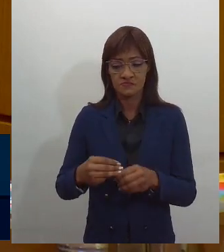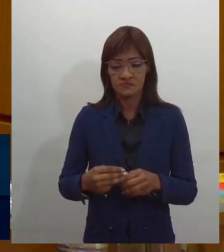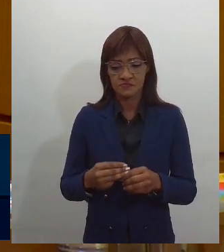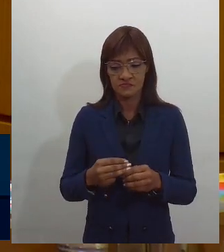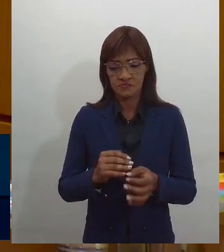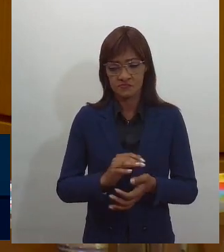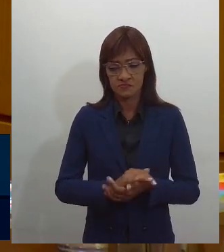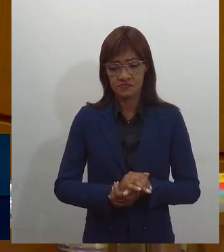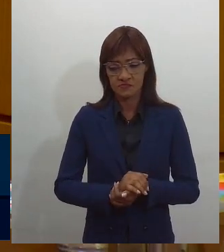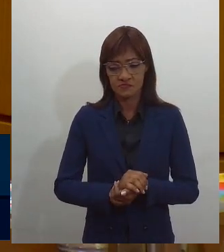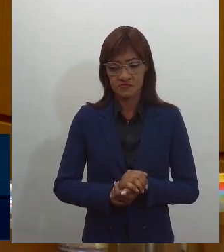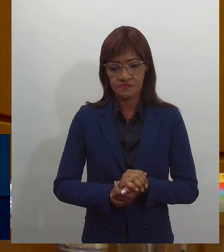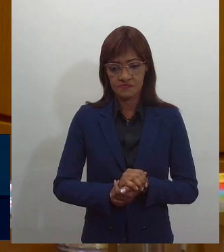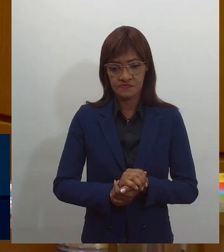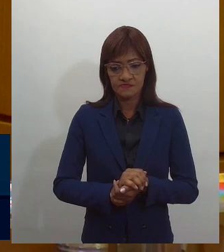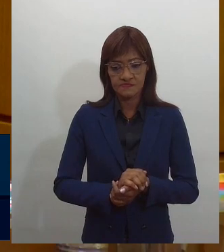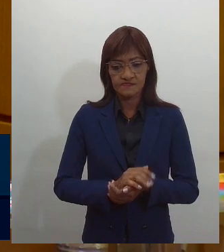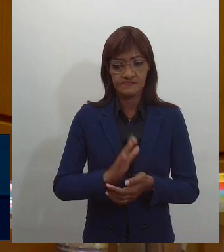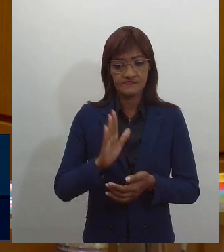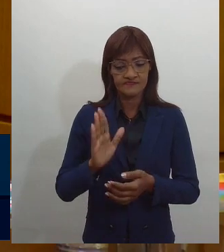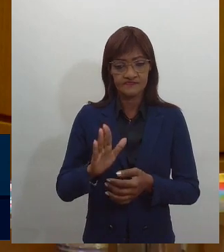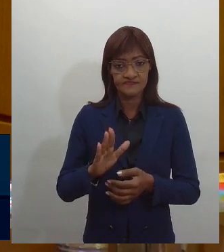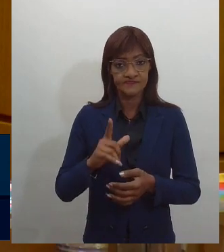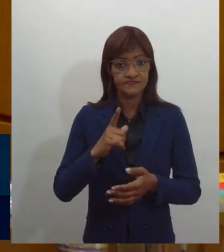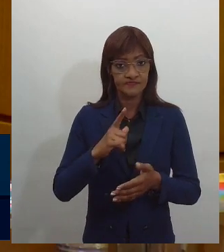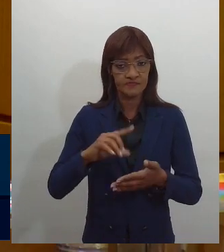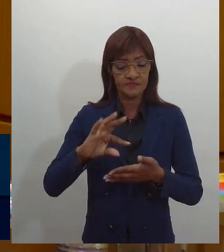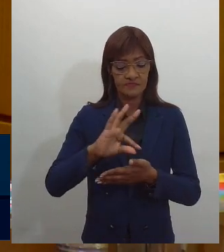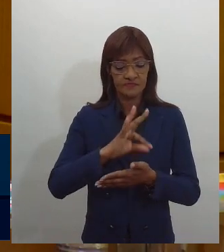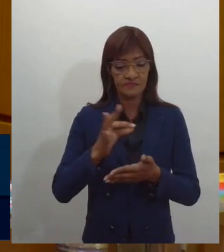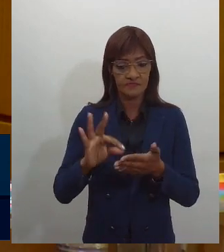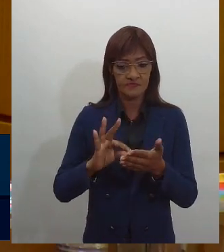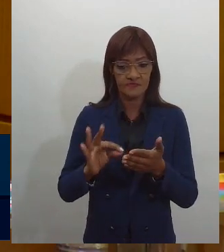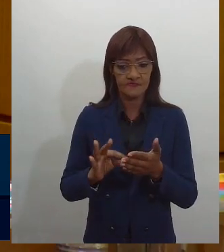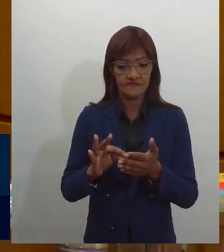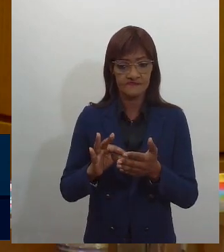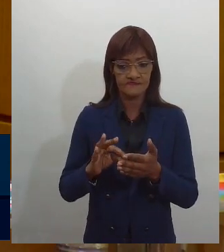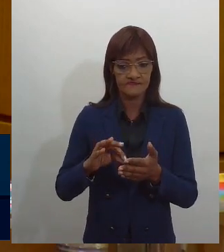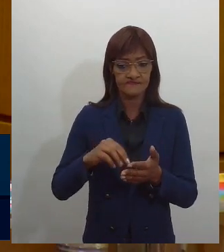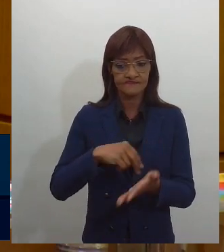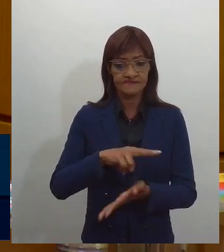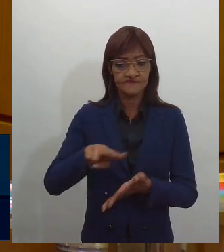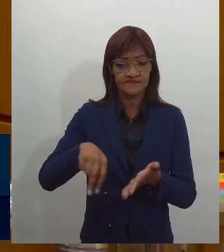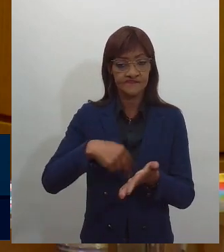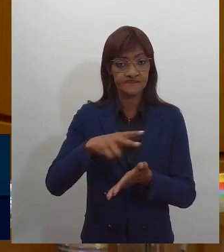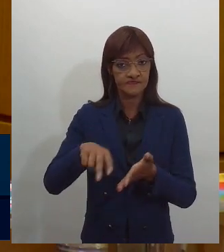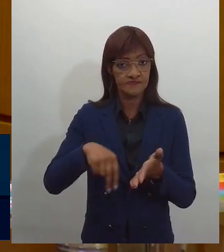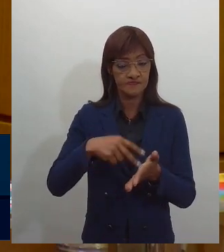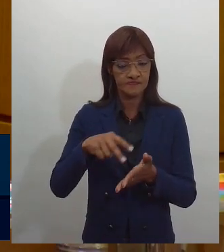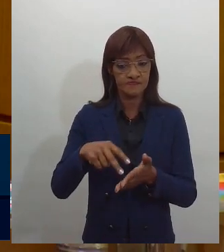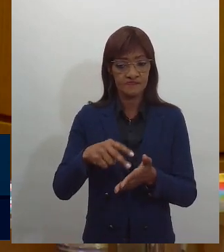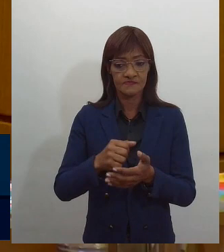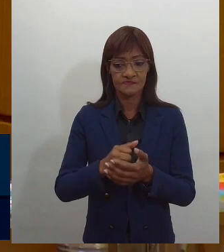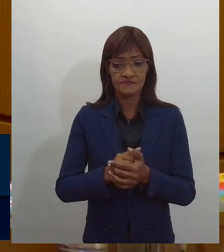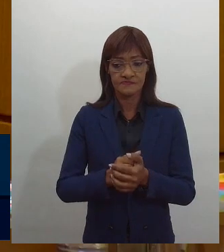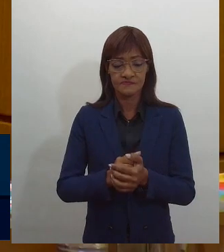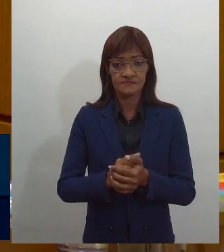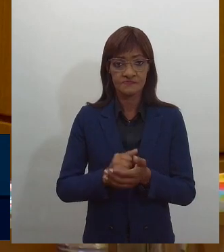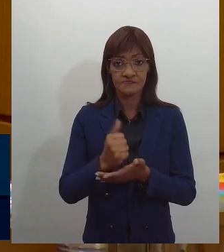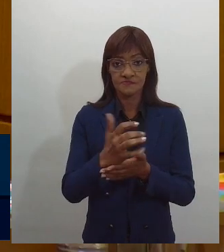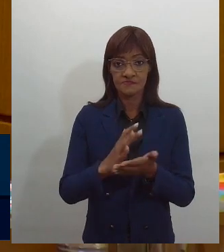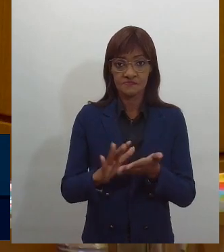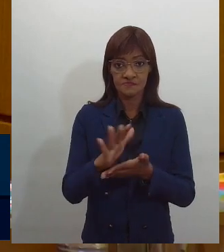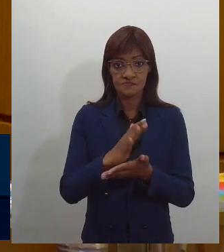de artesanato, dança, danças populares, como samba de coco,